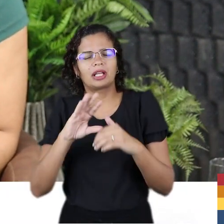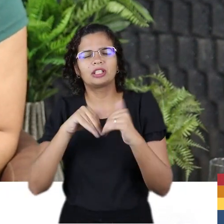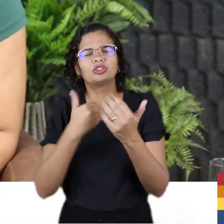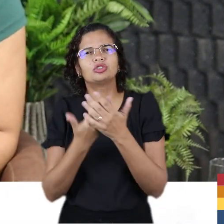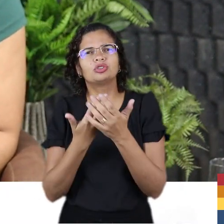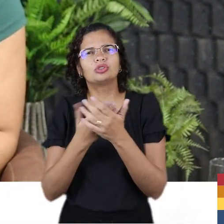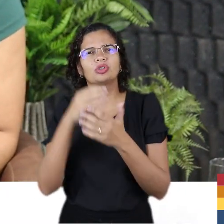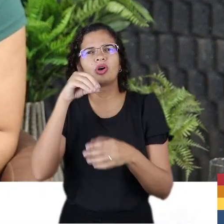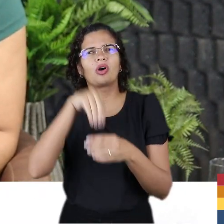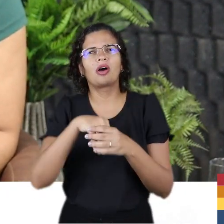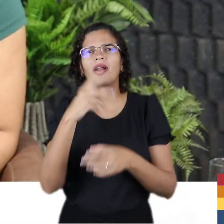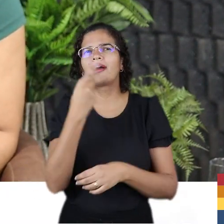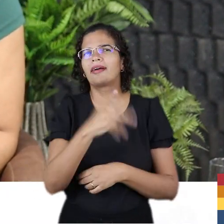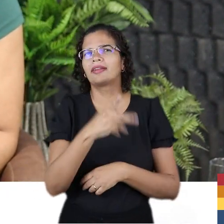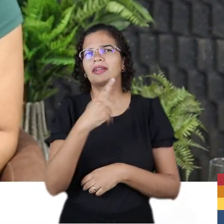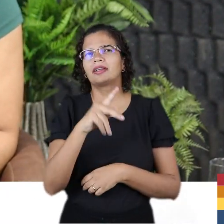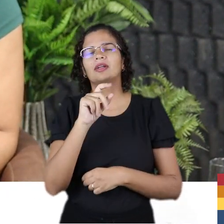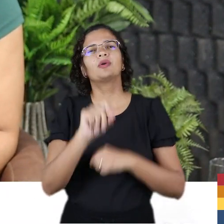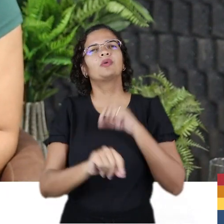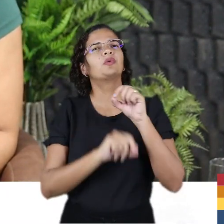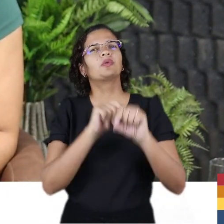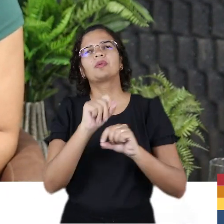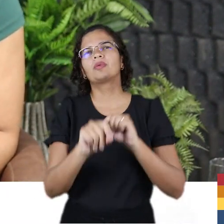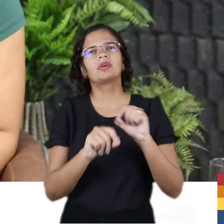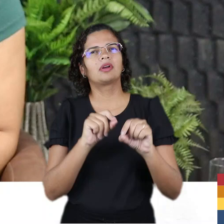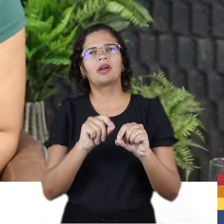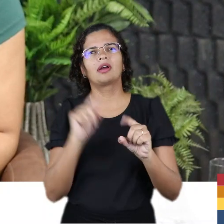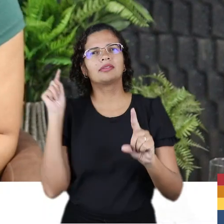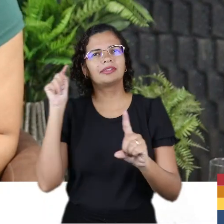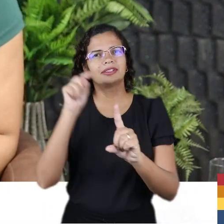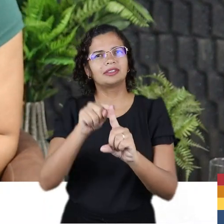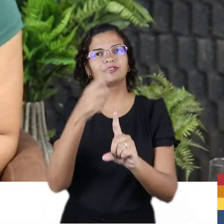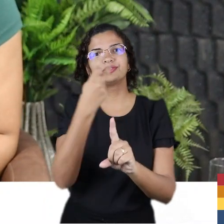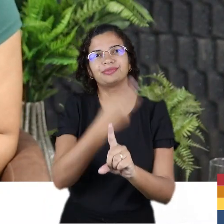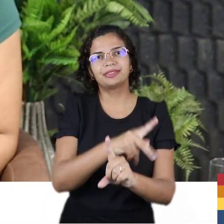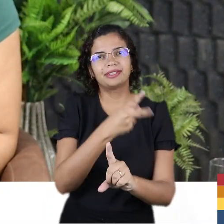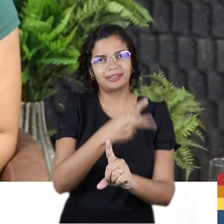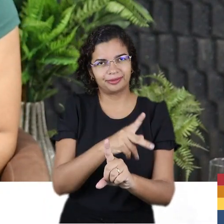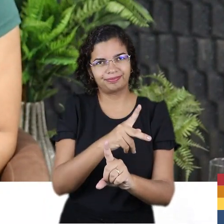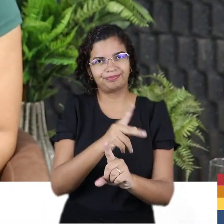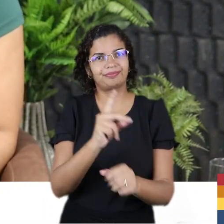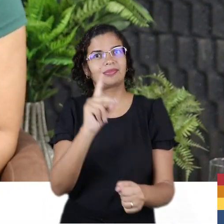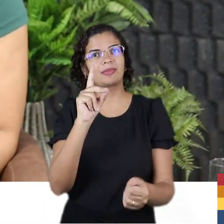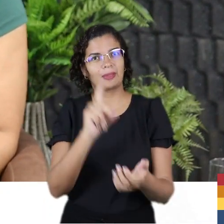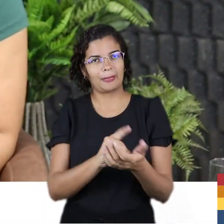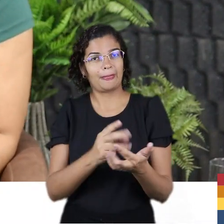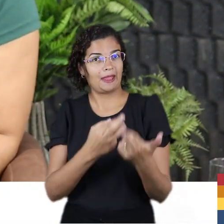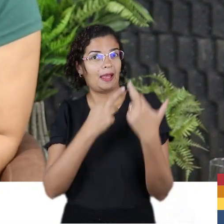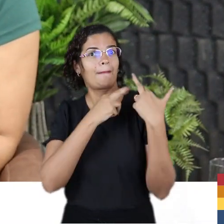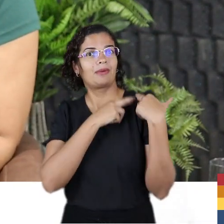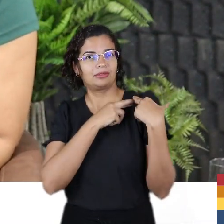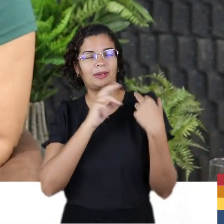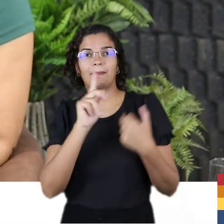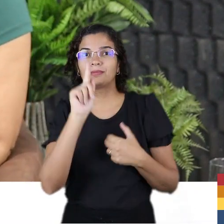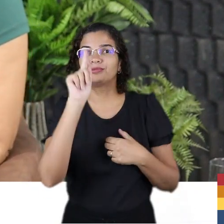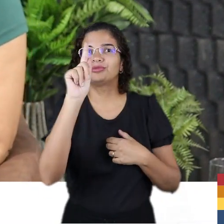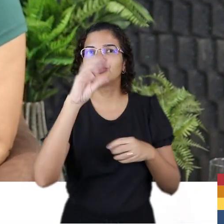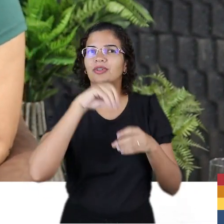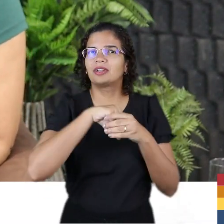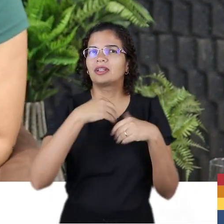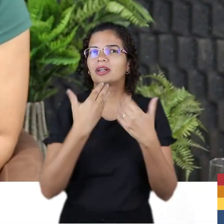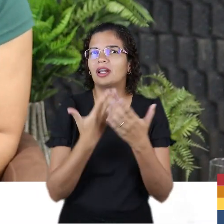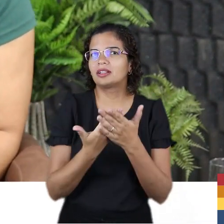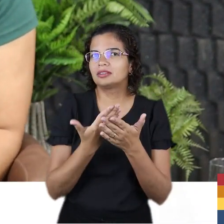esse processo pedagógico dessa oferta. E aí, que o professor vai pensar? O